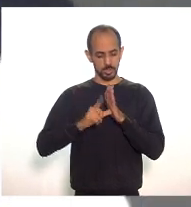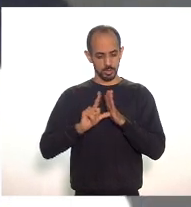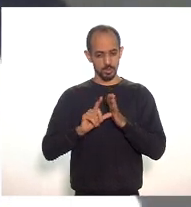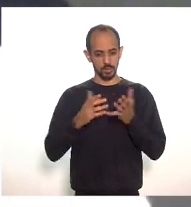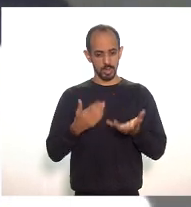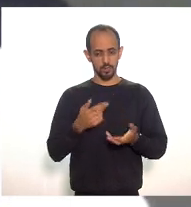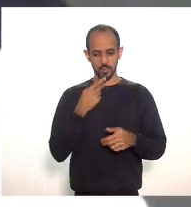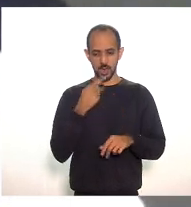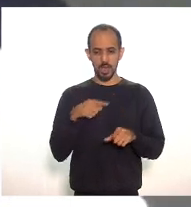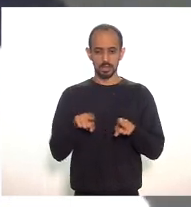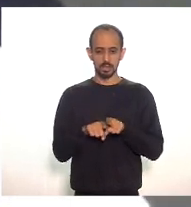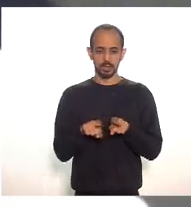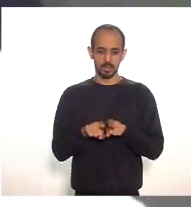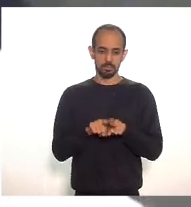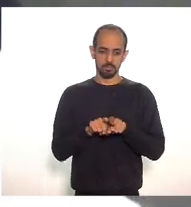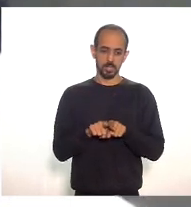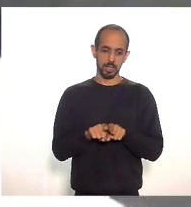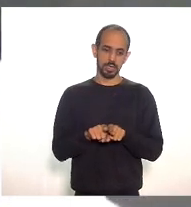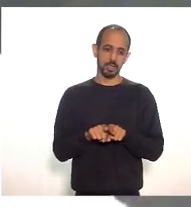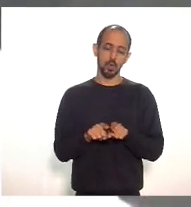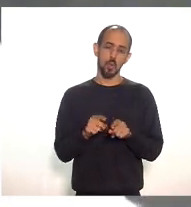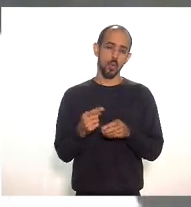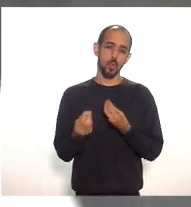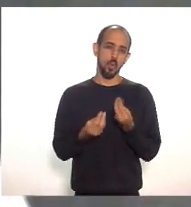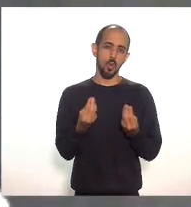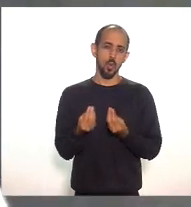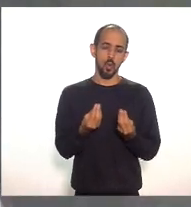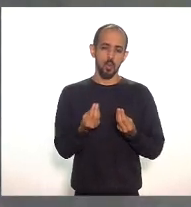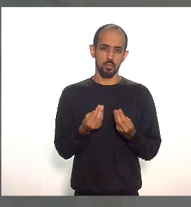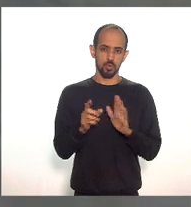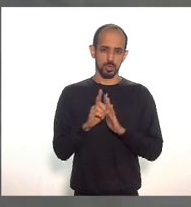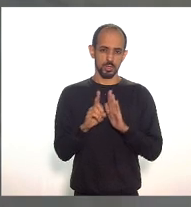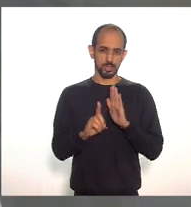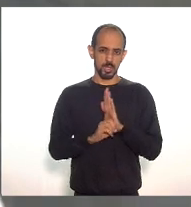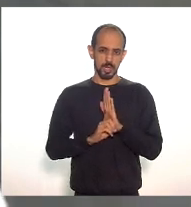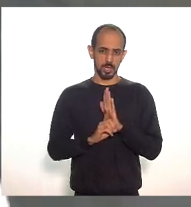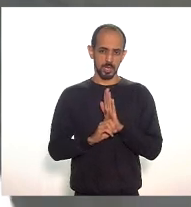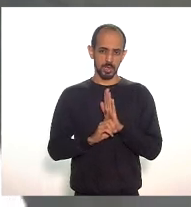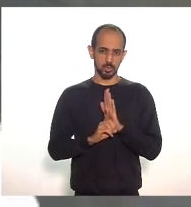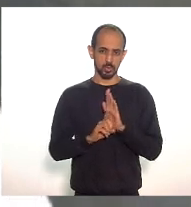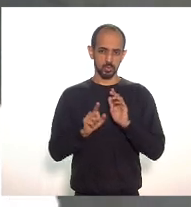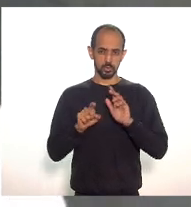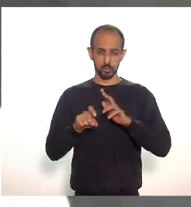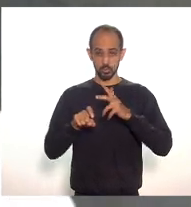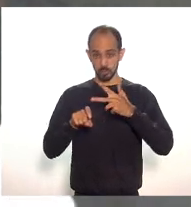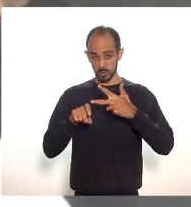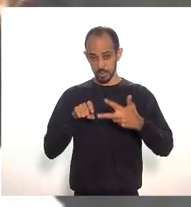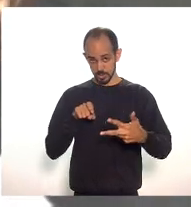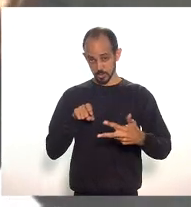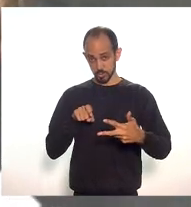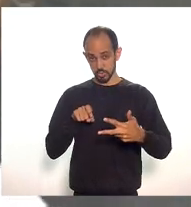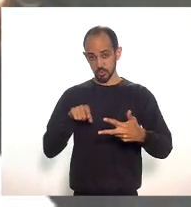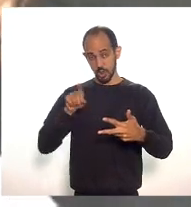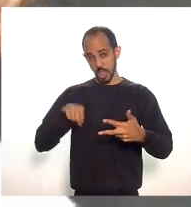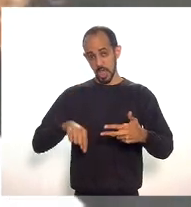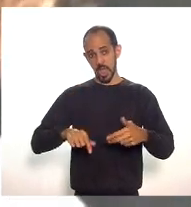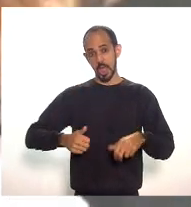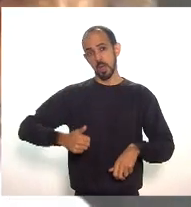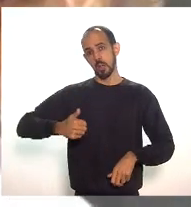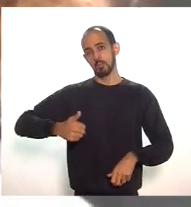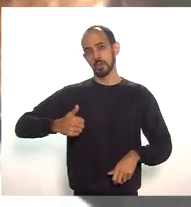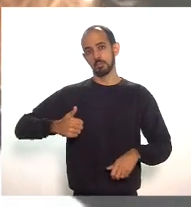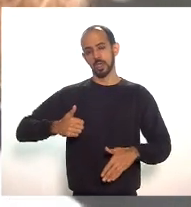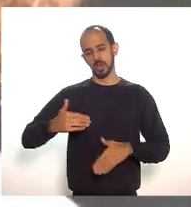também é muito importante dizer o quanto que esse decreto do executivo é o primeiro passo né EA necessidade